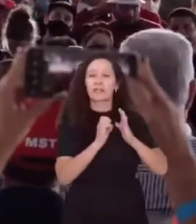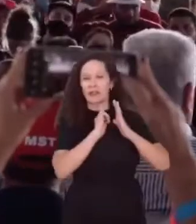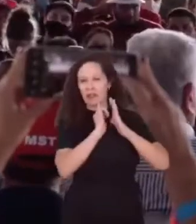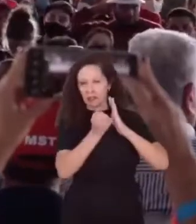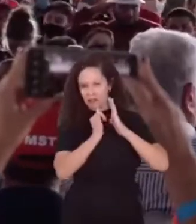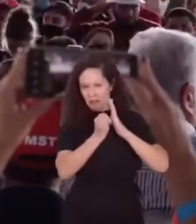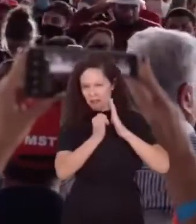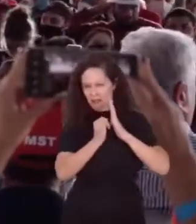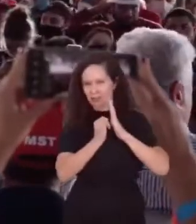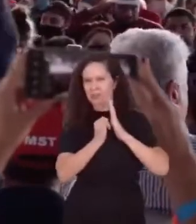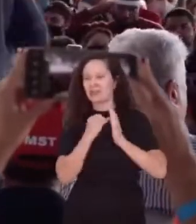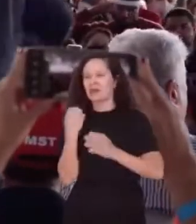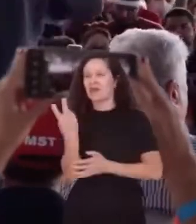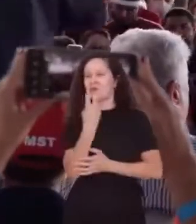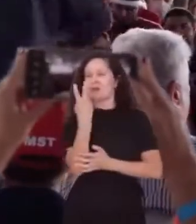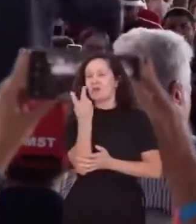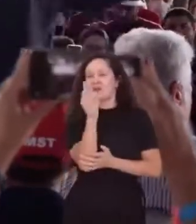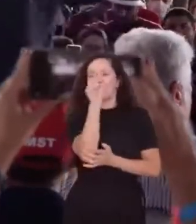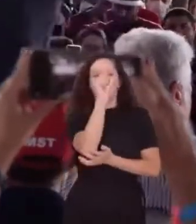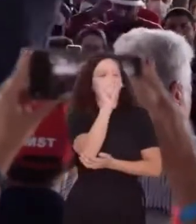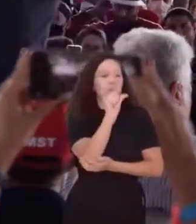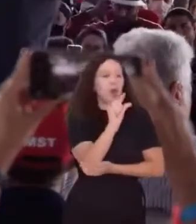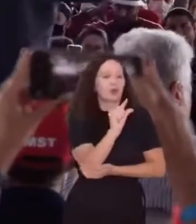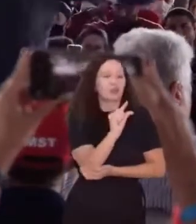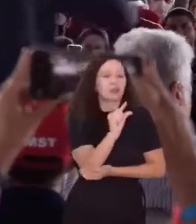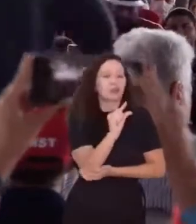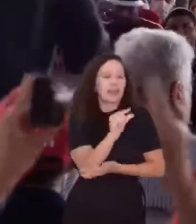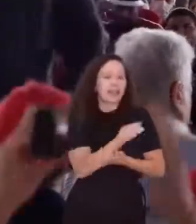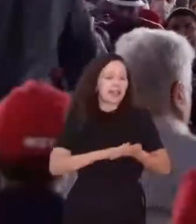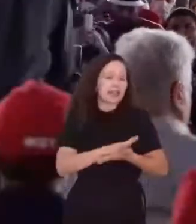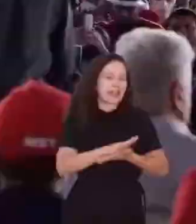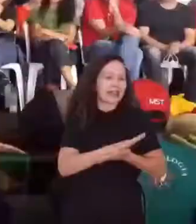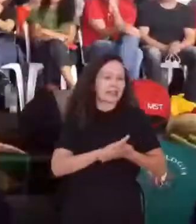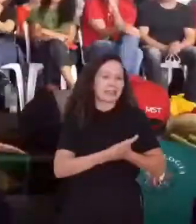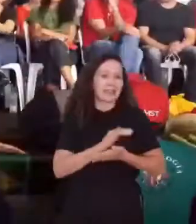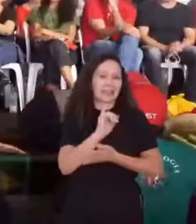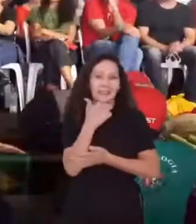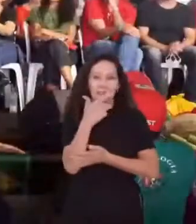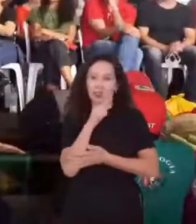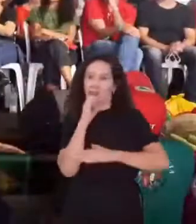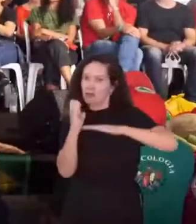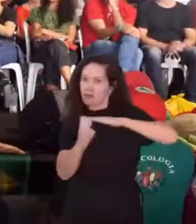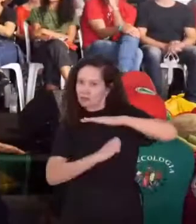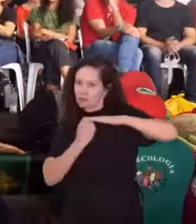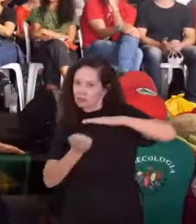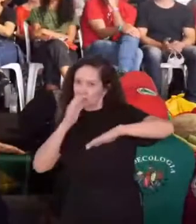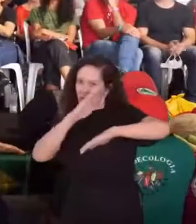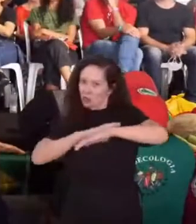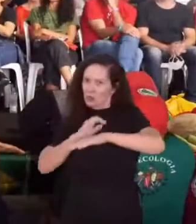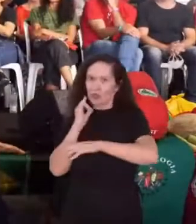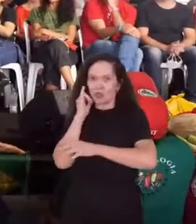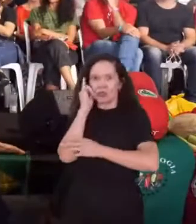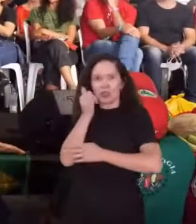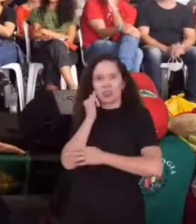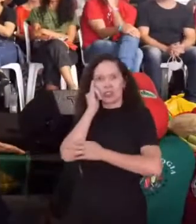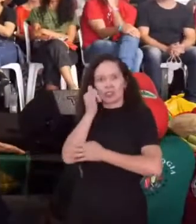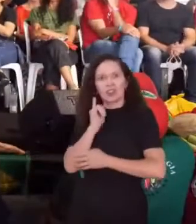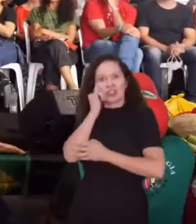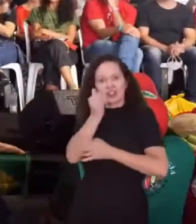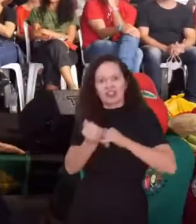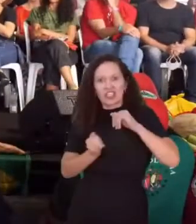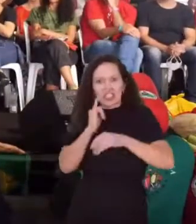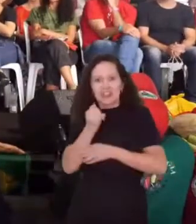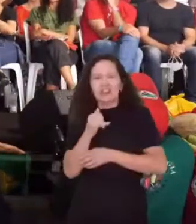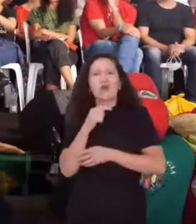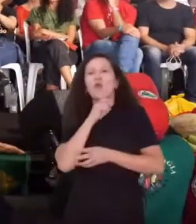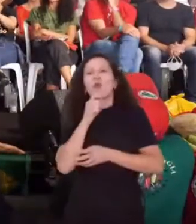nada. E sem uma empresa como a Eletrobras, a gente jamais conseguiria fazer um programa Luz para